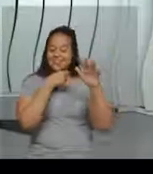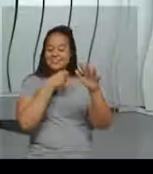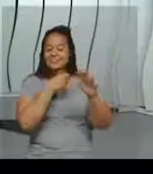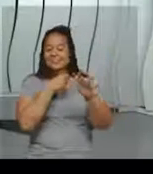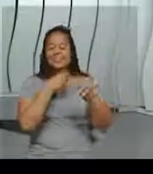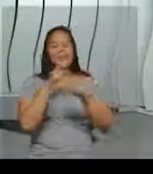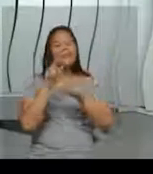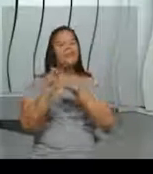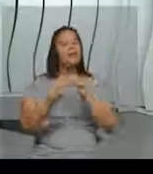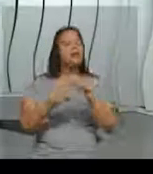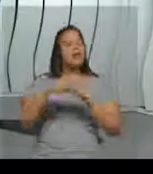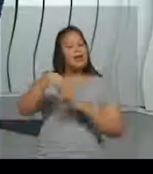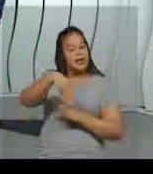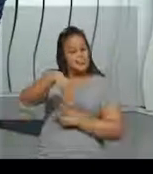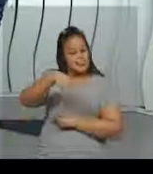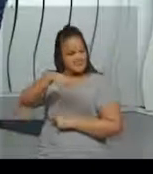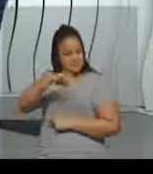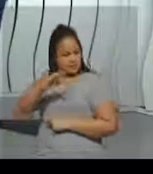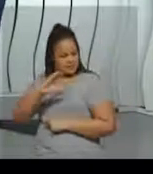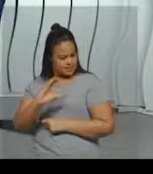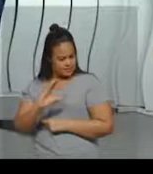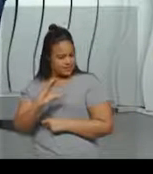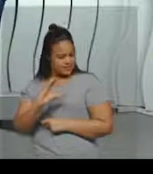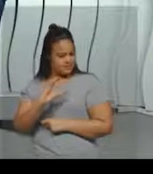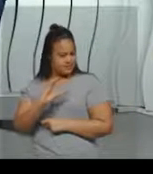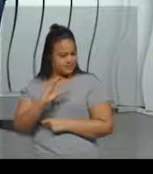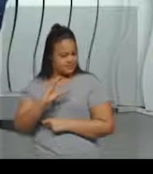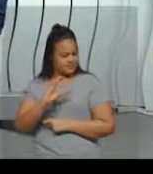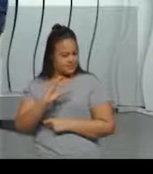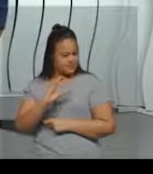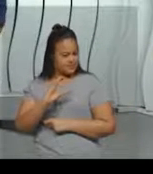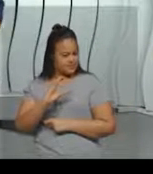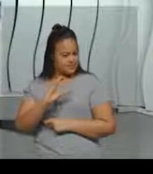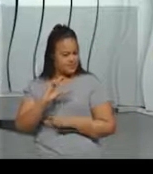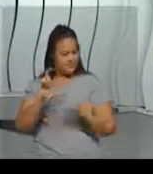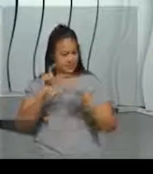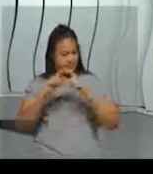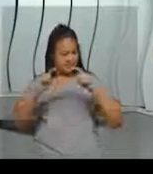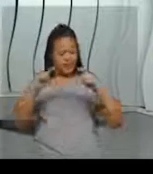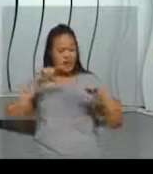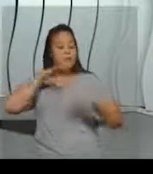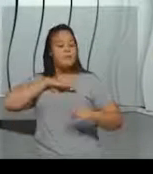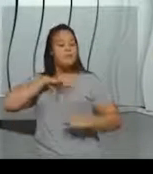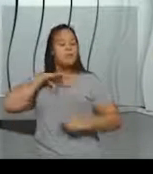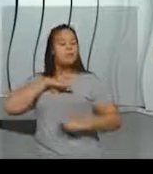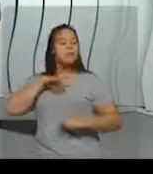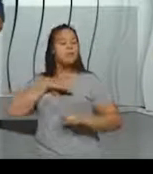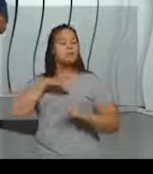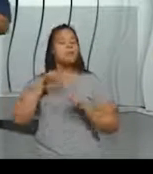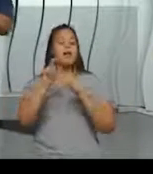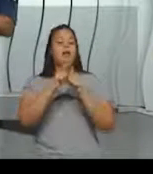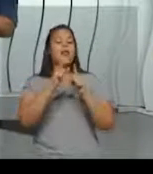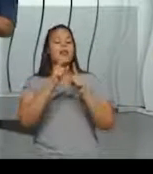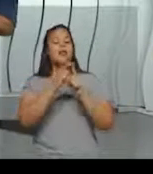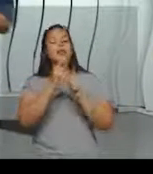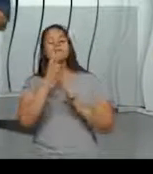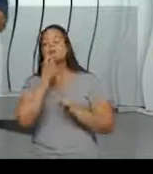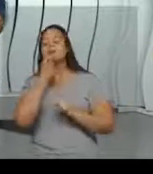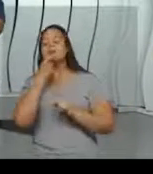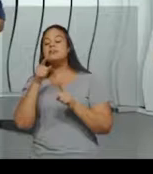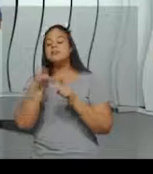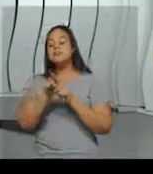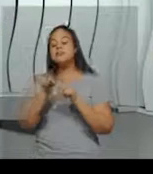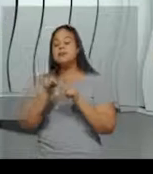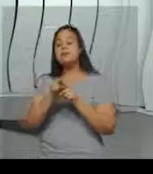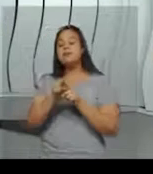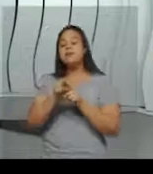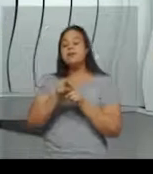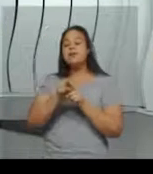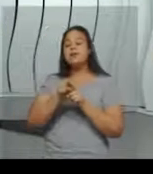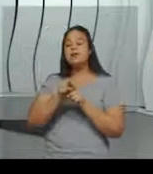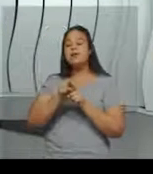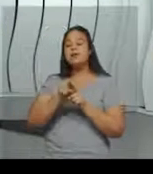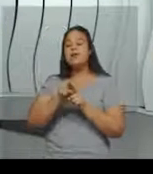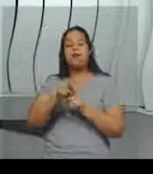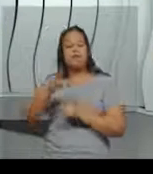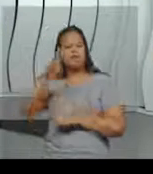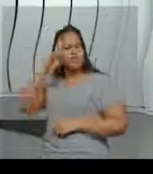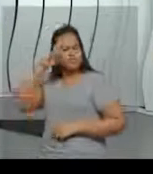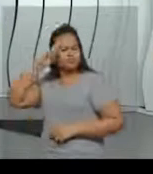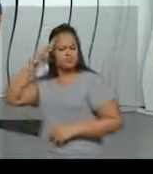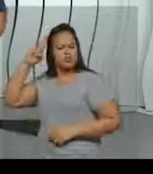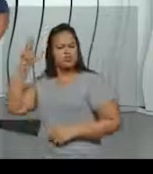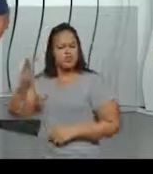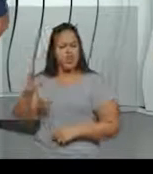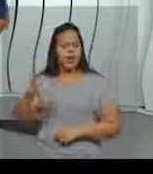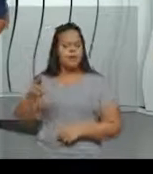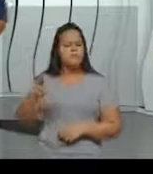vem da abreviação, né, é uma sigla, né, que vai juntar essas duas palavras, que vai dizer mestre de cerimônia, e